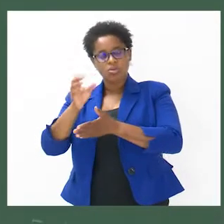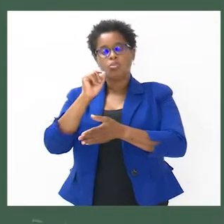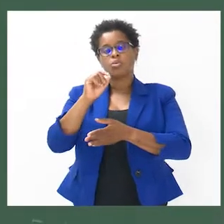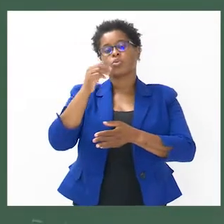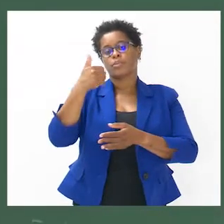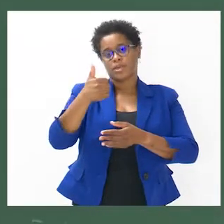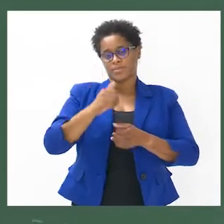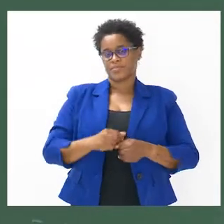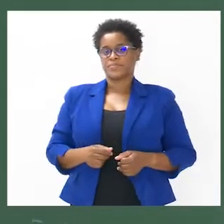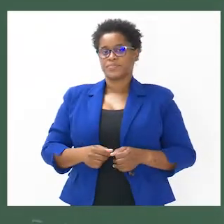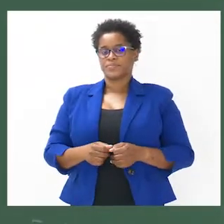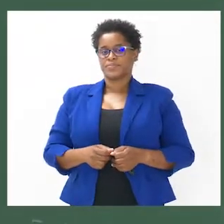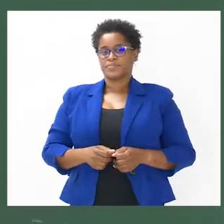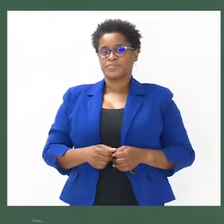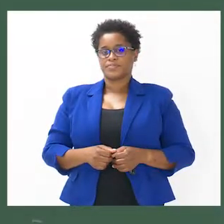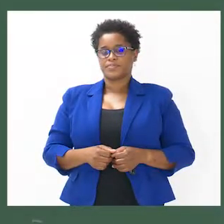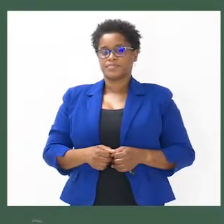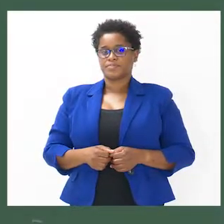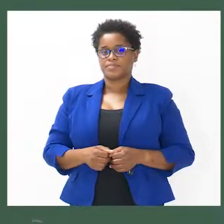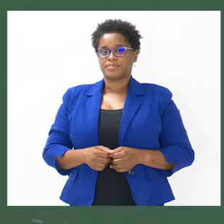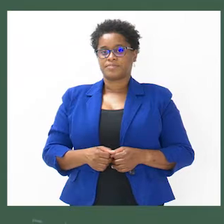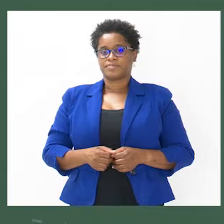B. Muito bem.